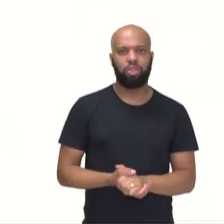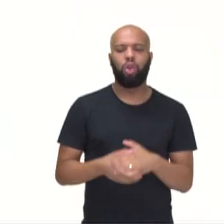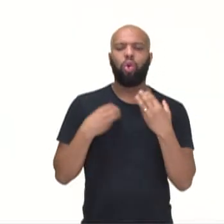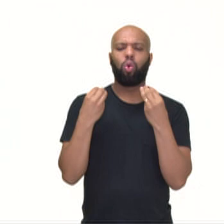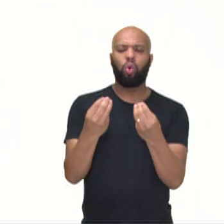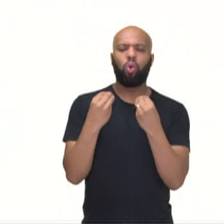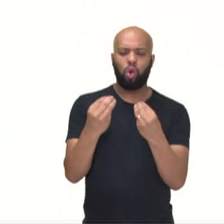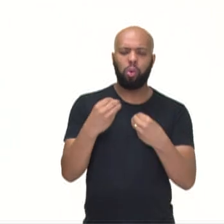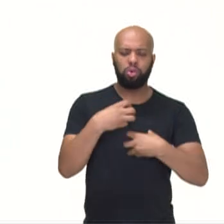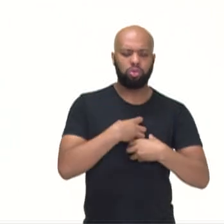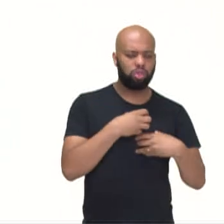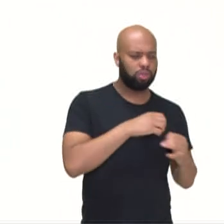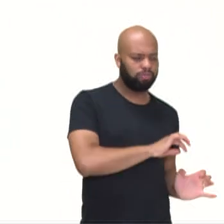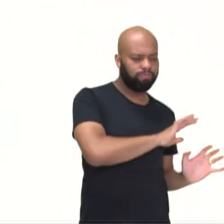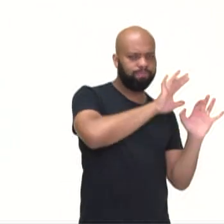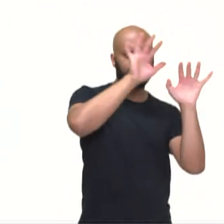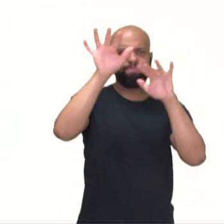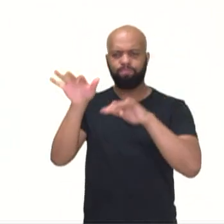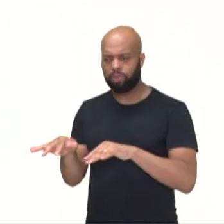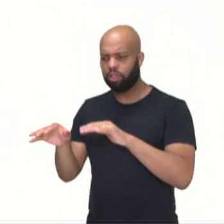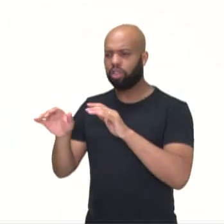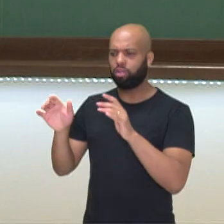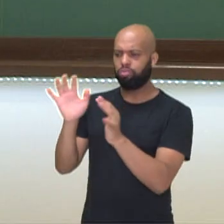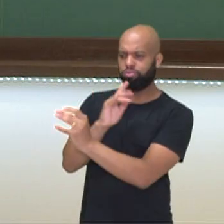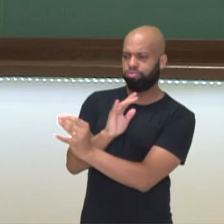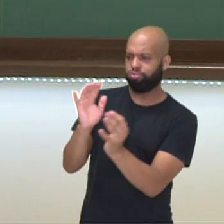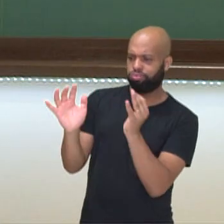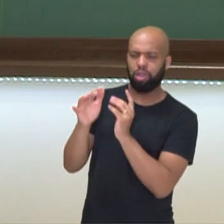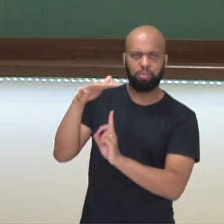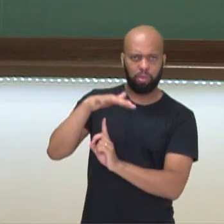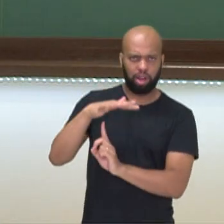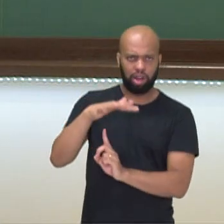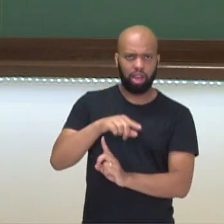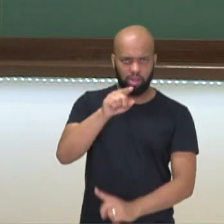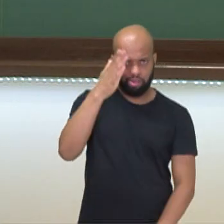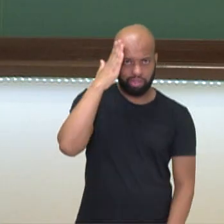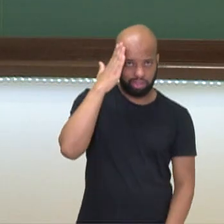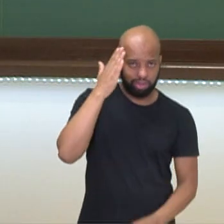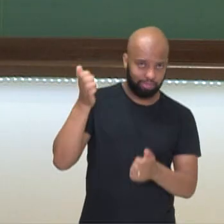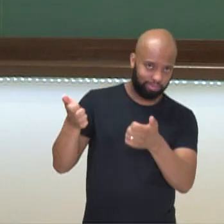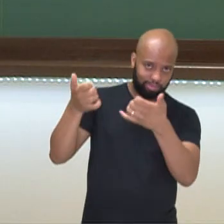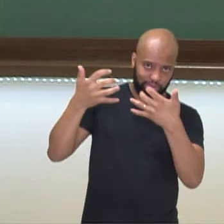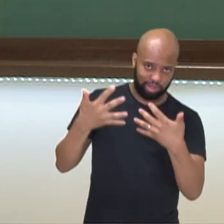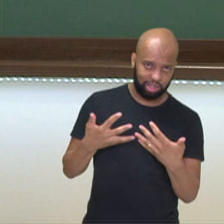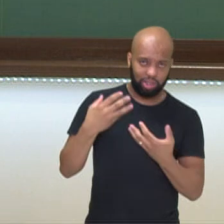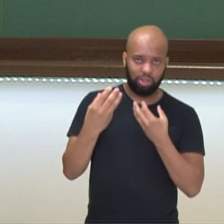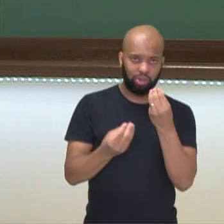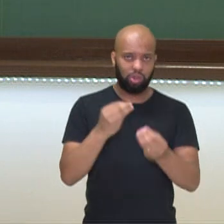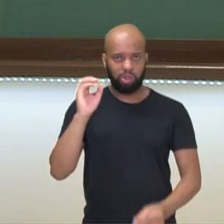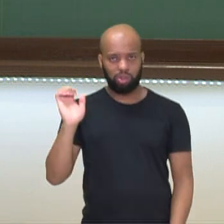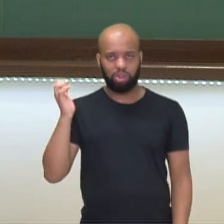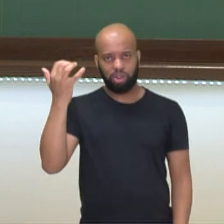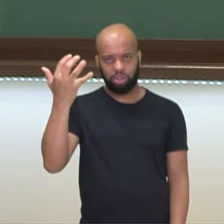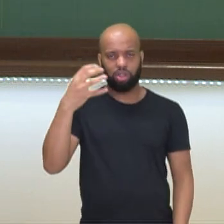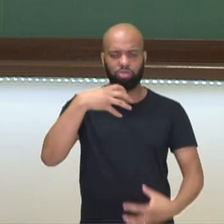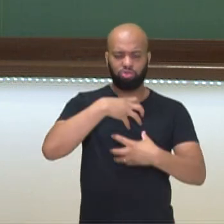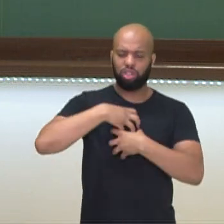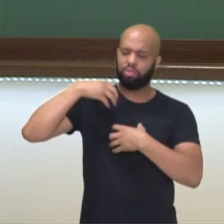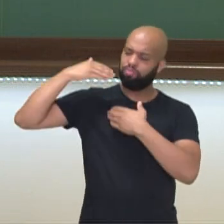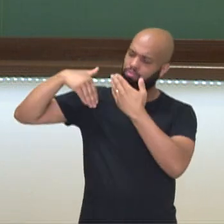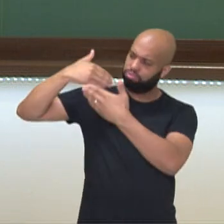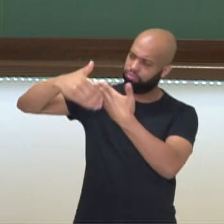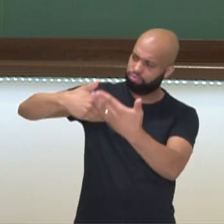deu o processo de urbanização do território paranaense? Você saberia me explicar como aconteceu o processo